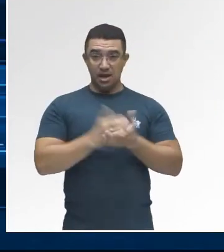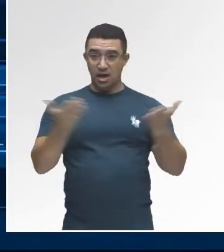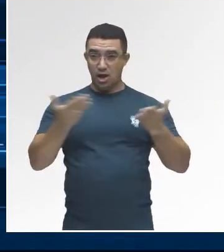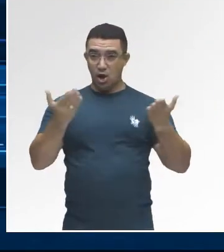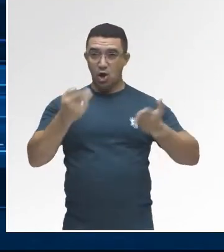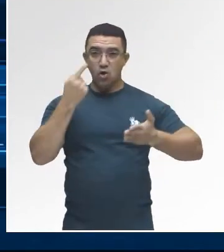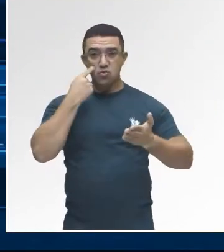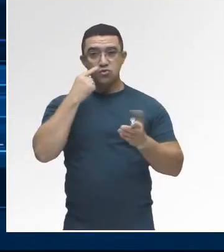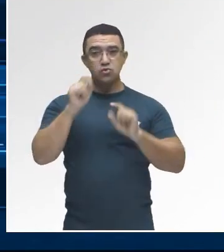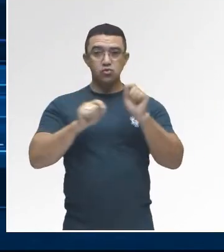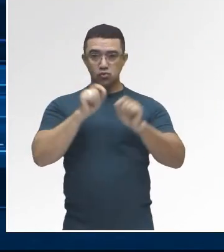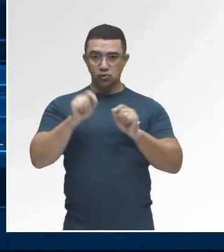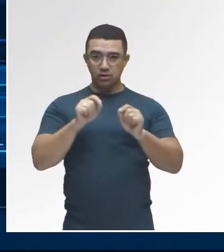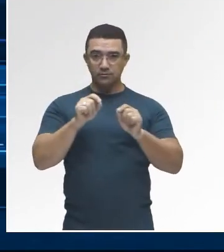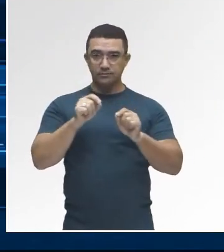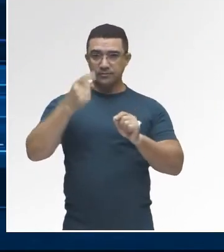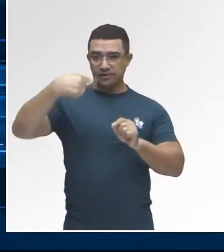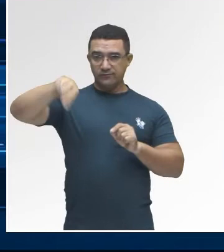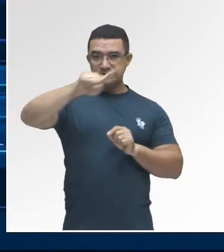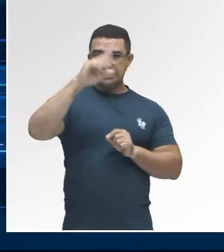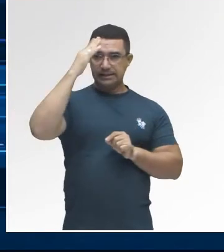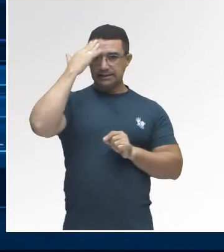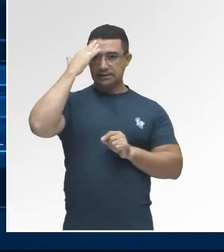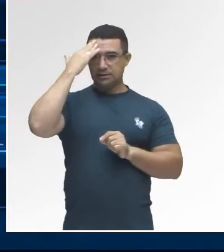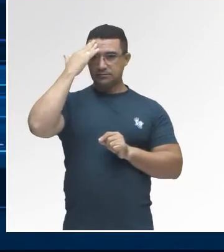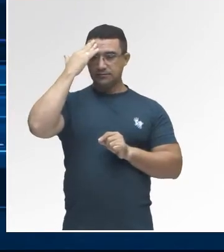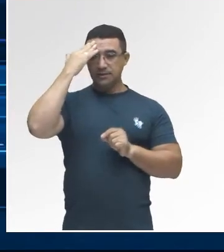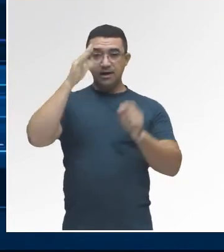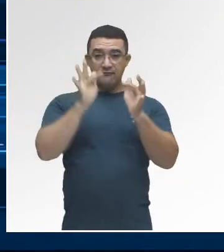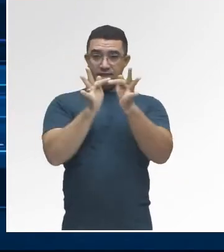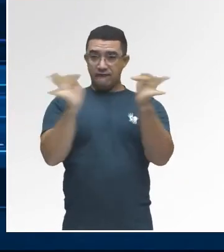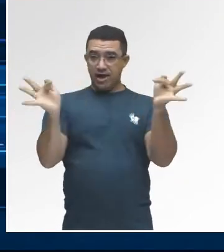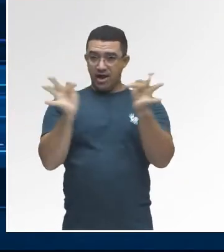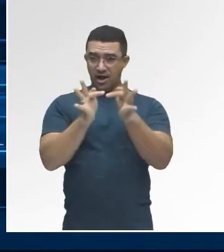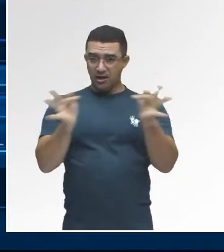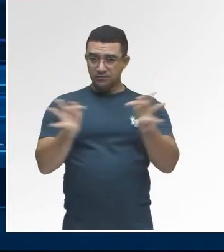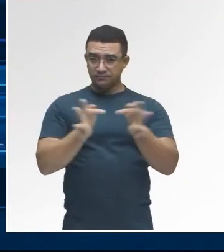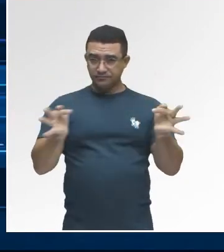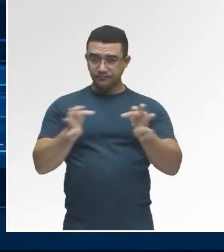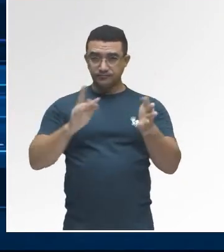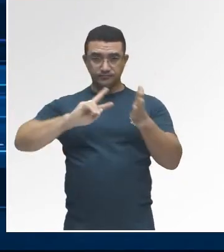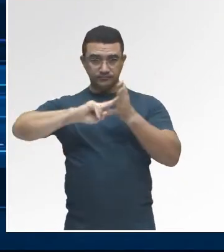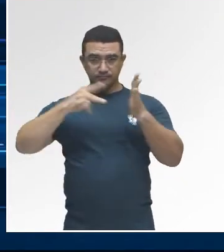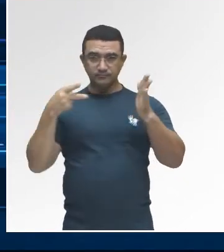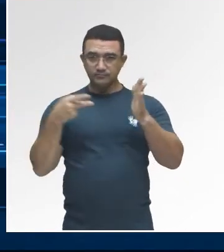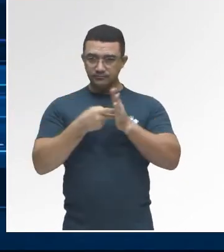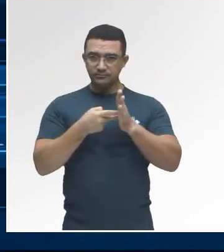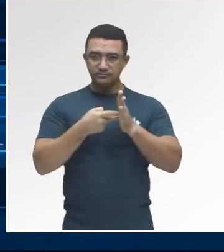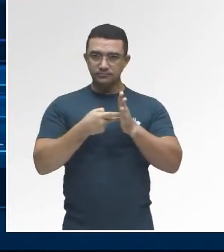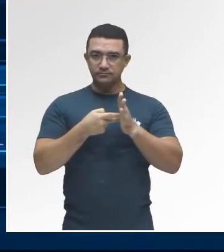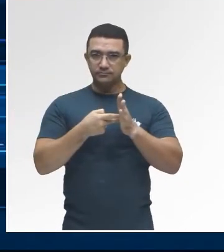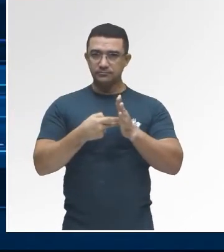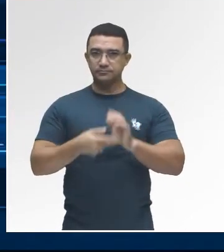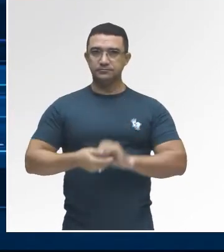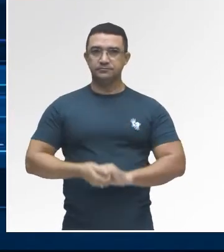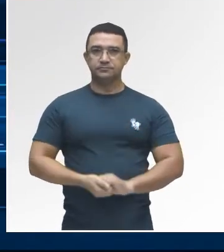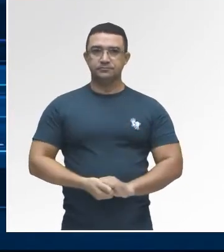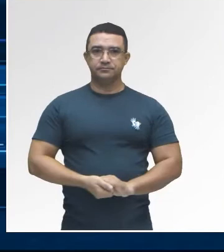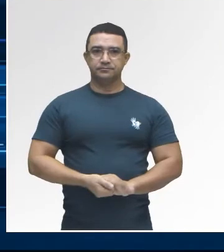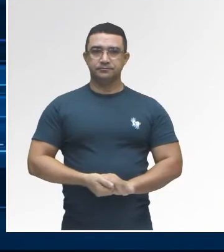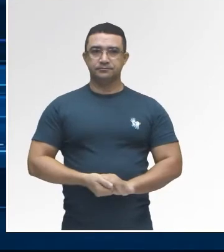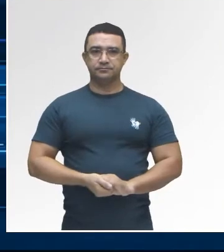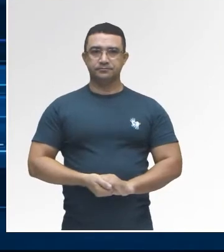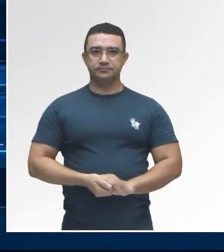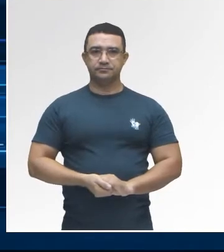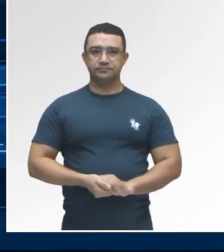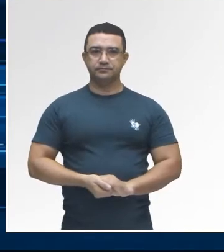vocês o Understanding the Dialogue, que tem as frases ali todas traduzidas para vocês não se perderem mais. Vamos lá.